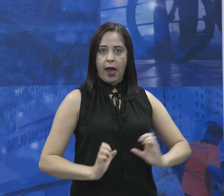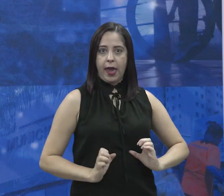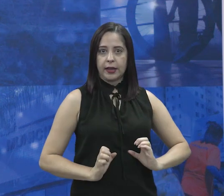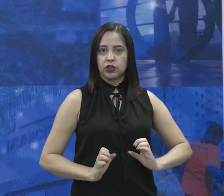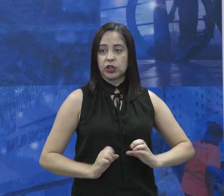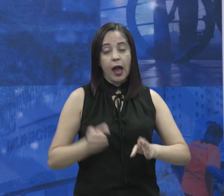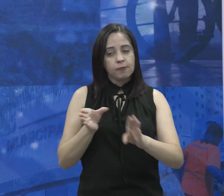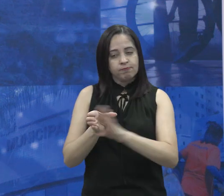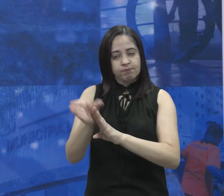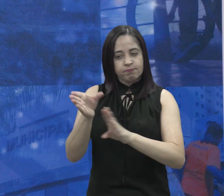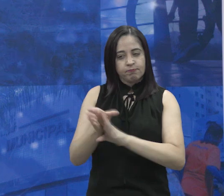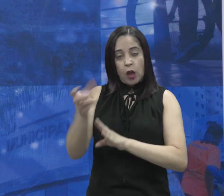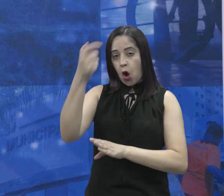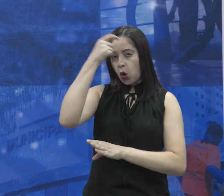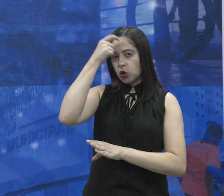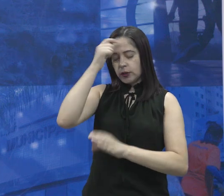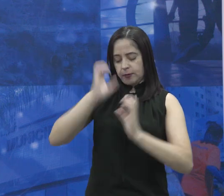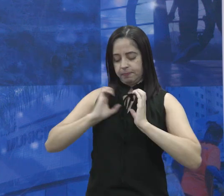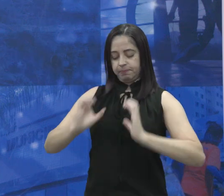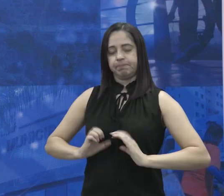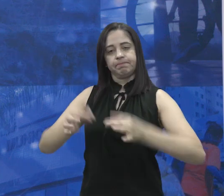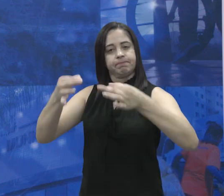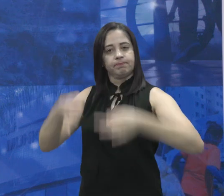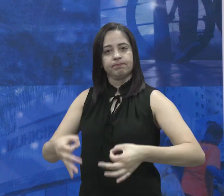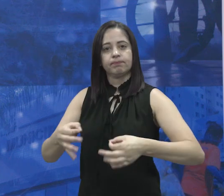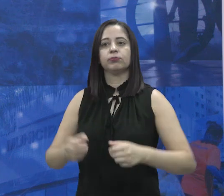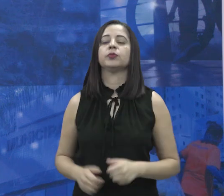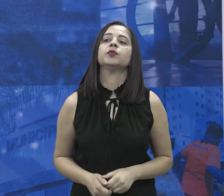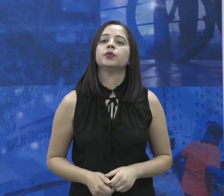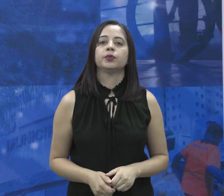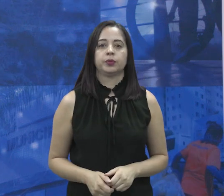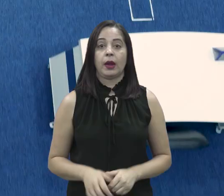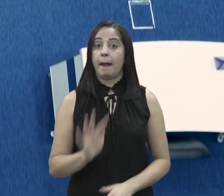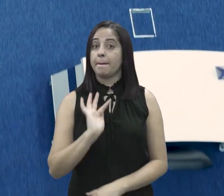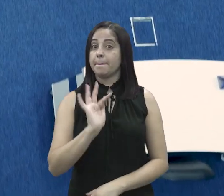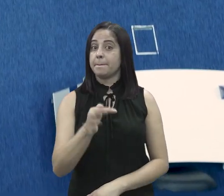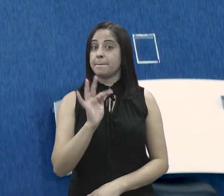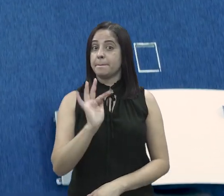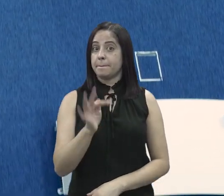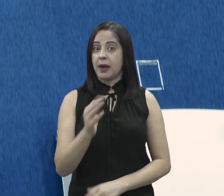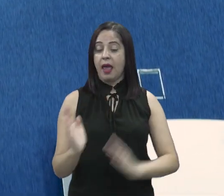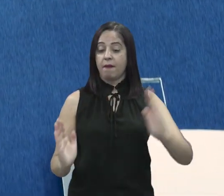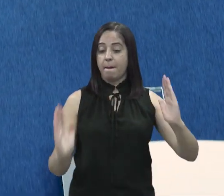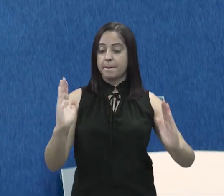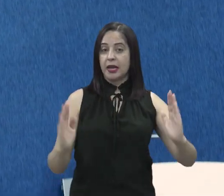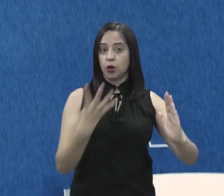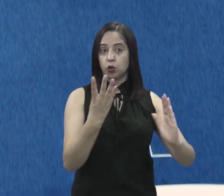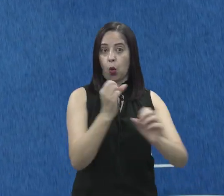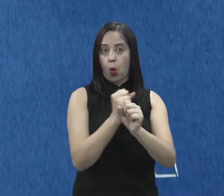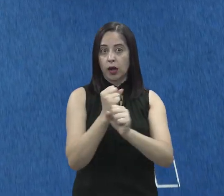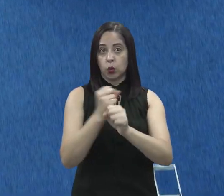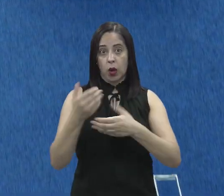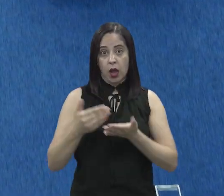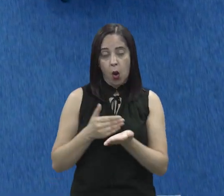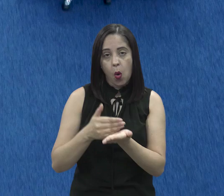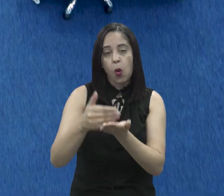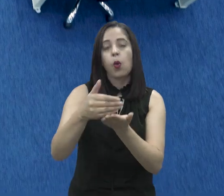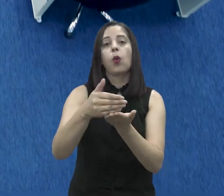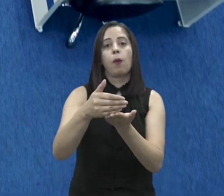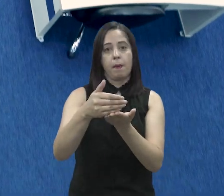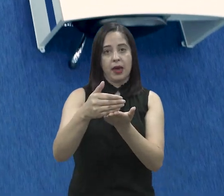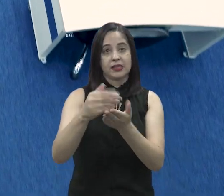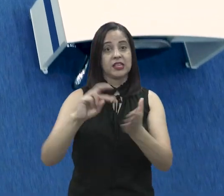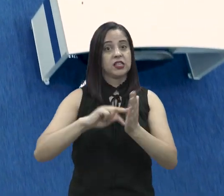promover a prática e a conscientização de princípios de conduta. Em breve, um novo mandato se inicia. Um momento